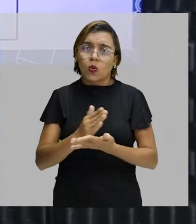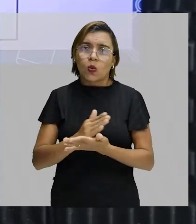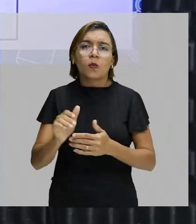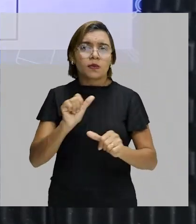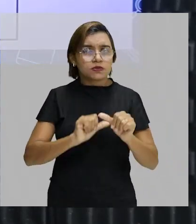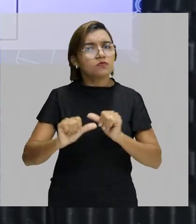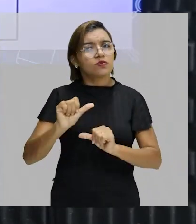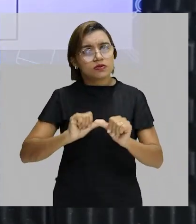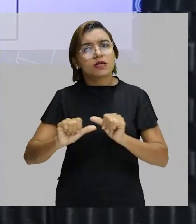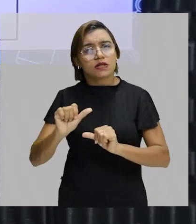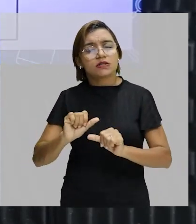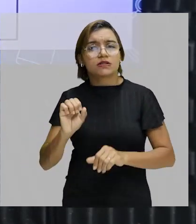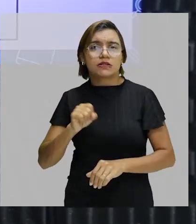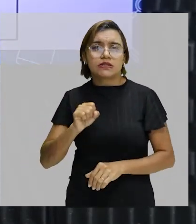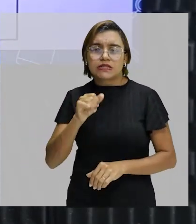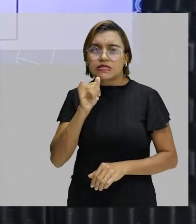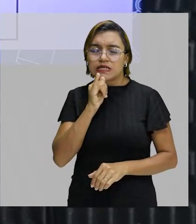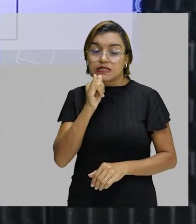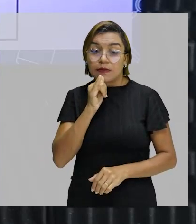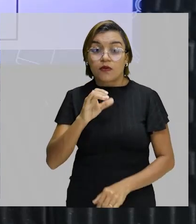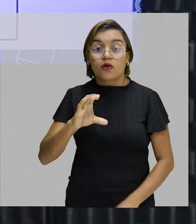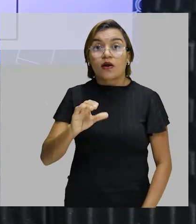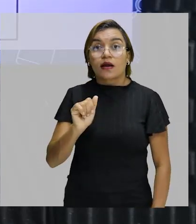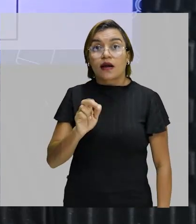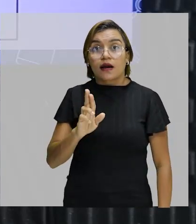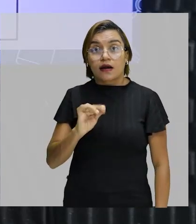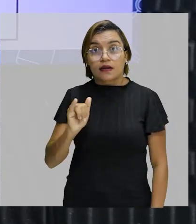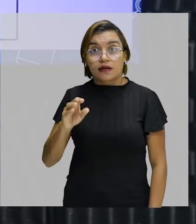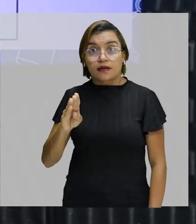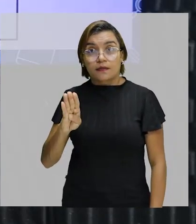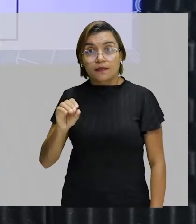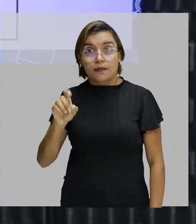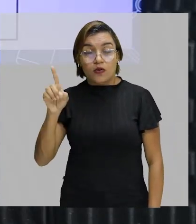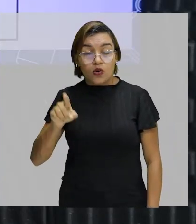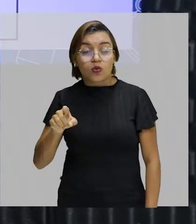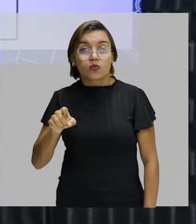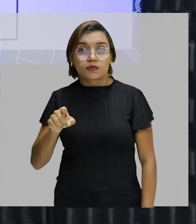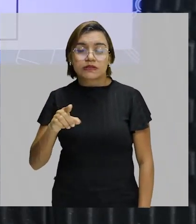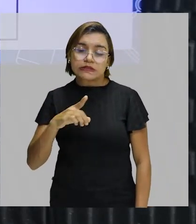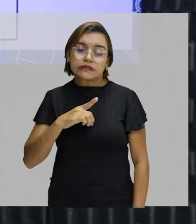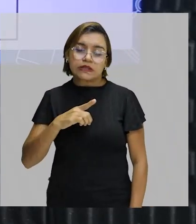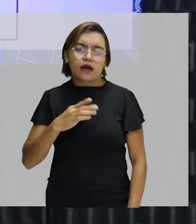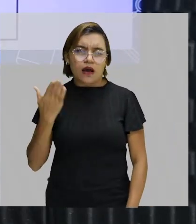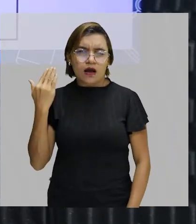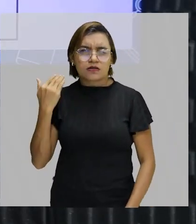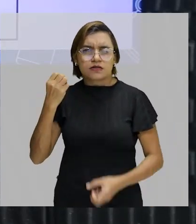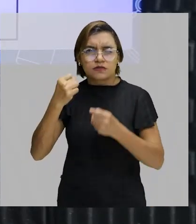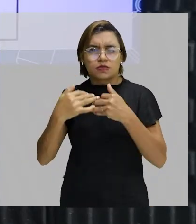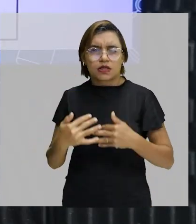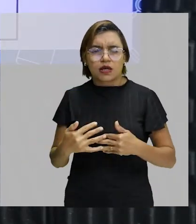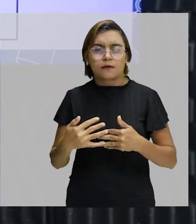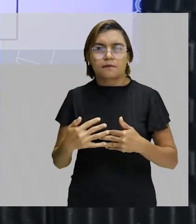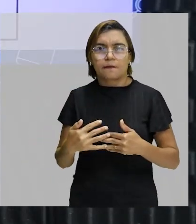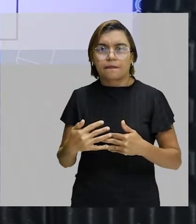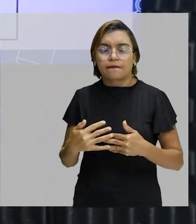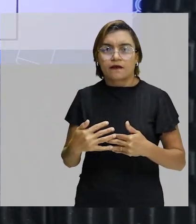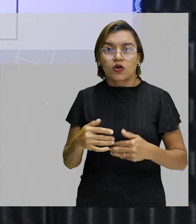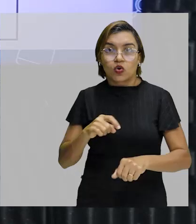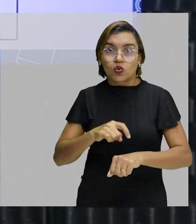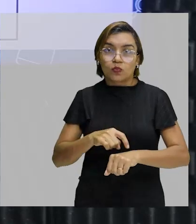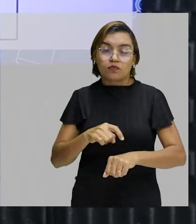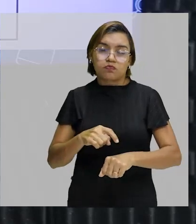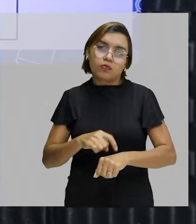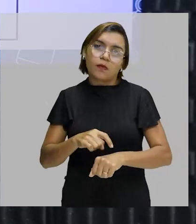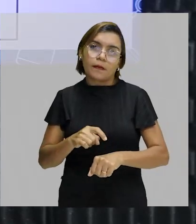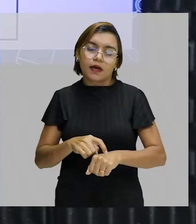algumas mudanças. O próprio carimbó. O carimbó, quando apareceu, que eu falei para vocês ainda há pouco, quando surgiu o Pinduca, que é um dos caras